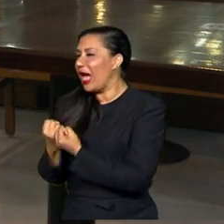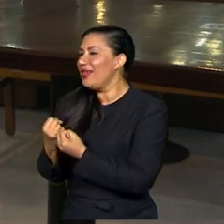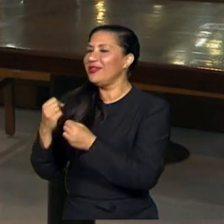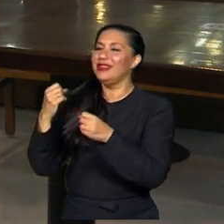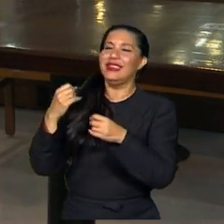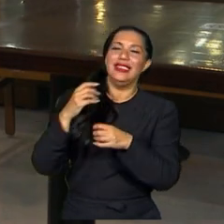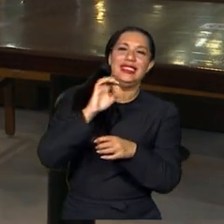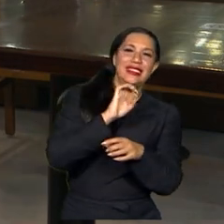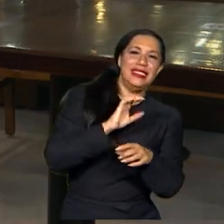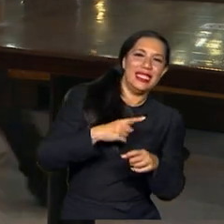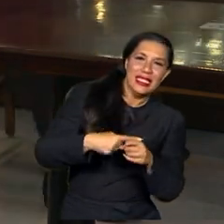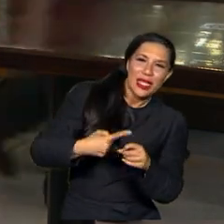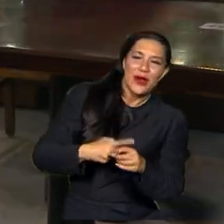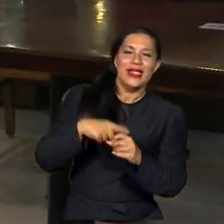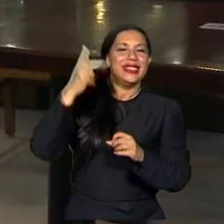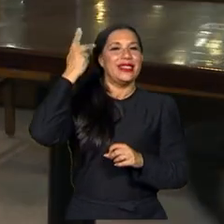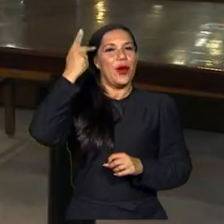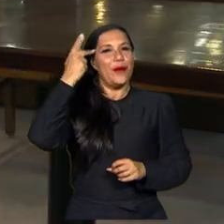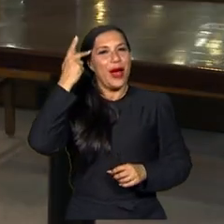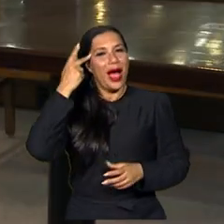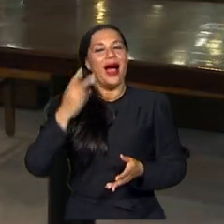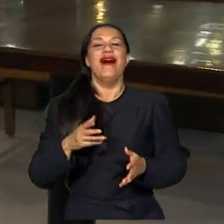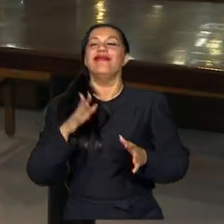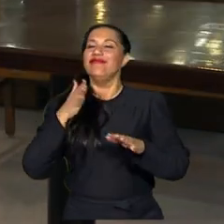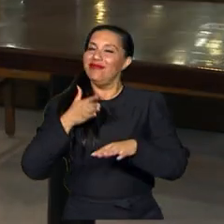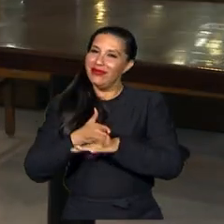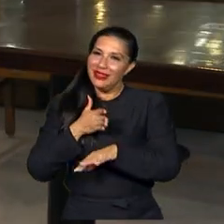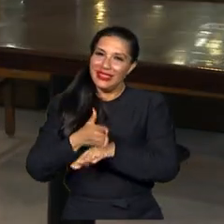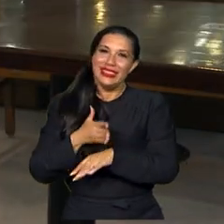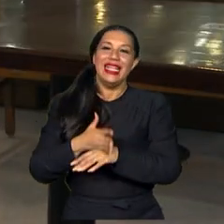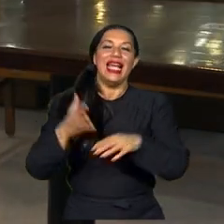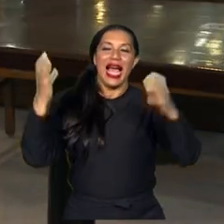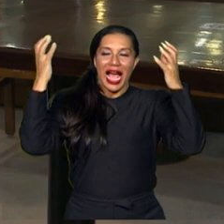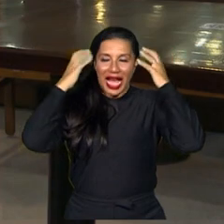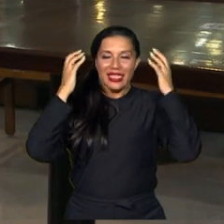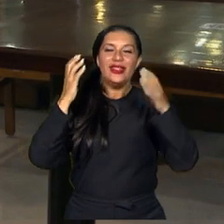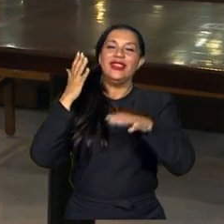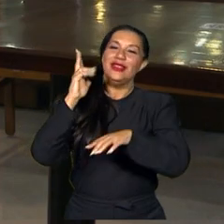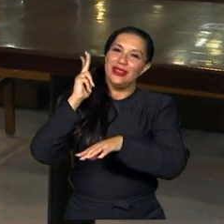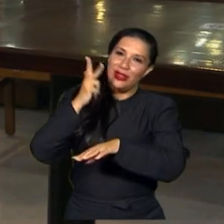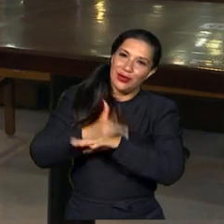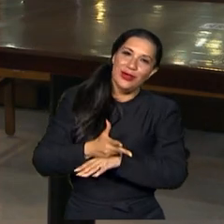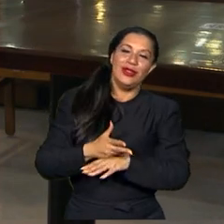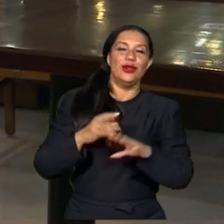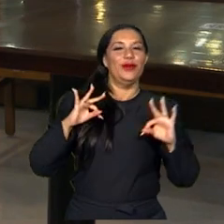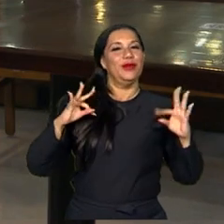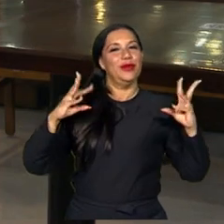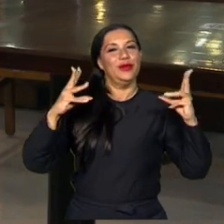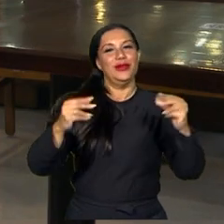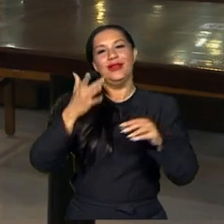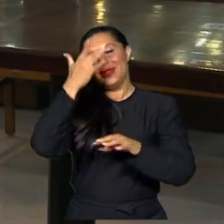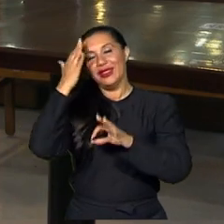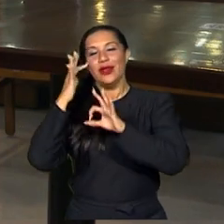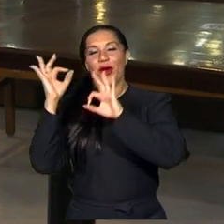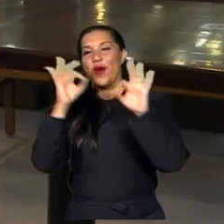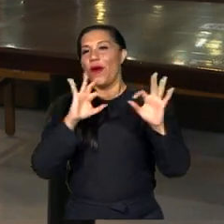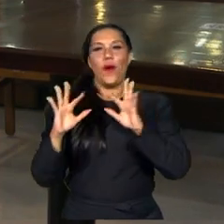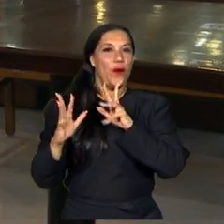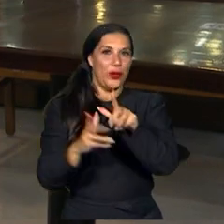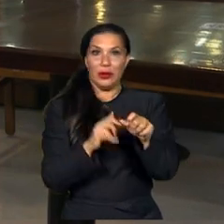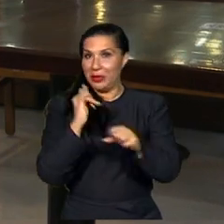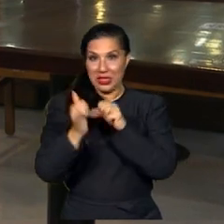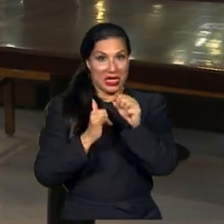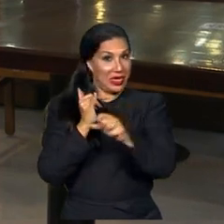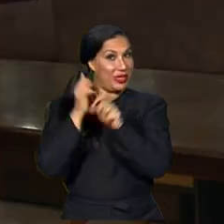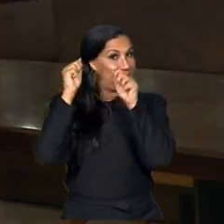Paulo, interior de São Paulo. Onde o Juventus jogar, a gente está com a rádio lá e transmite o jogo para todo mundo ver, para o mundo inteiro, né? Porque a internet